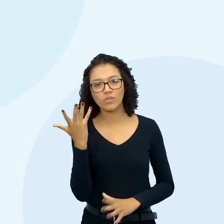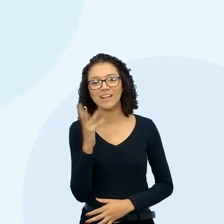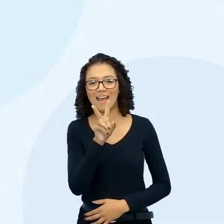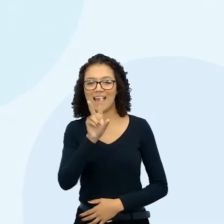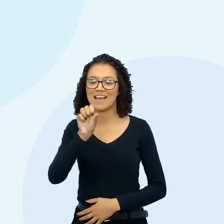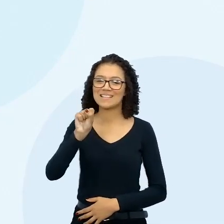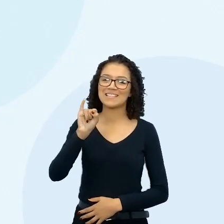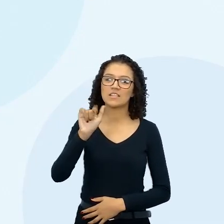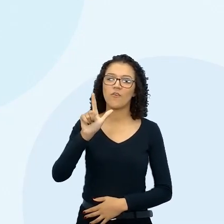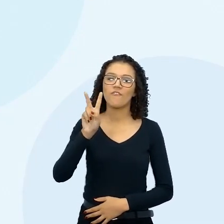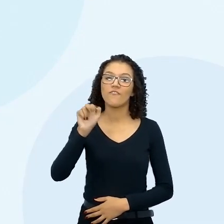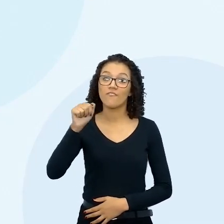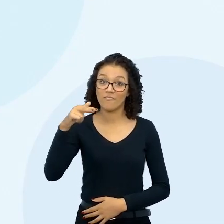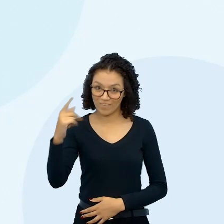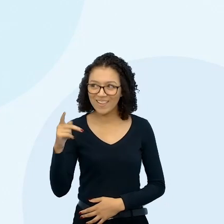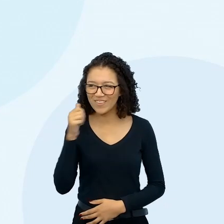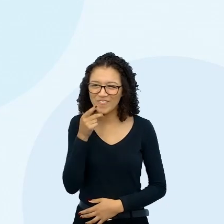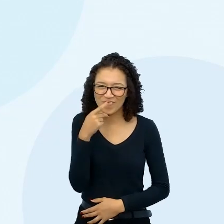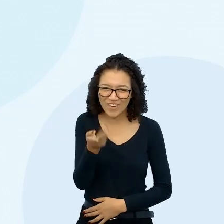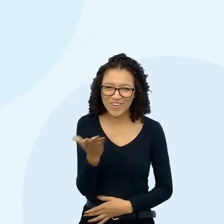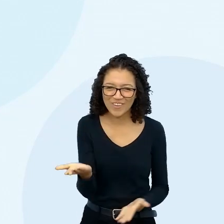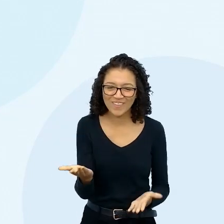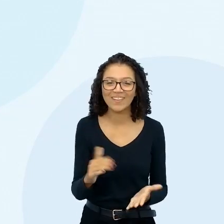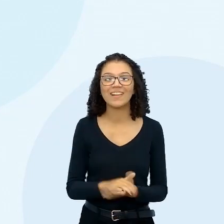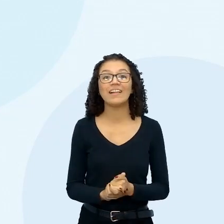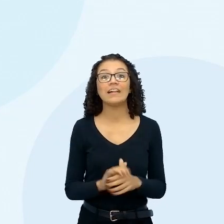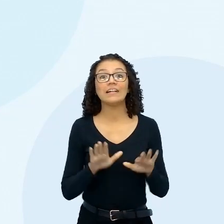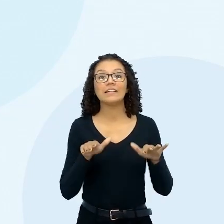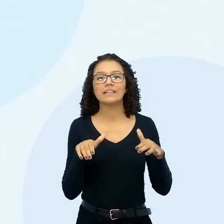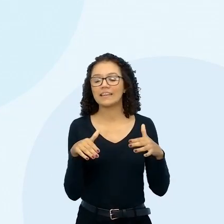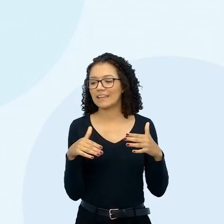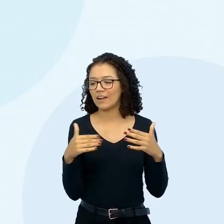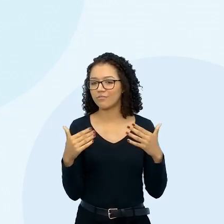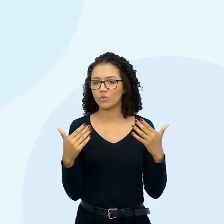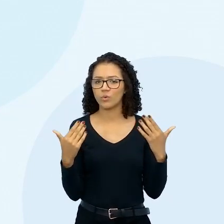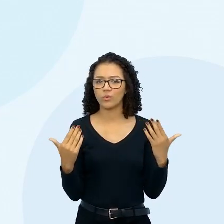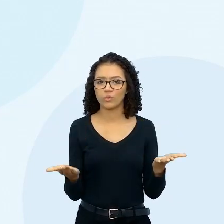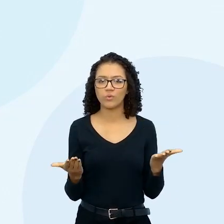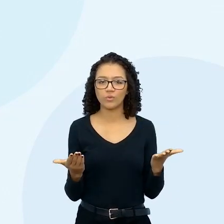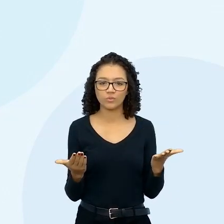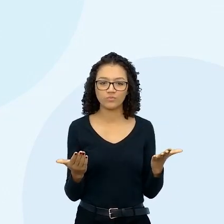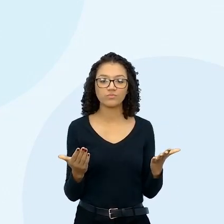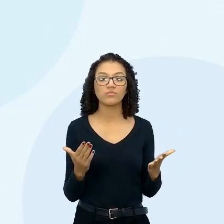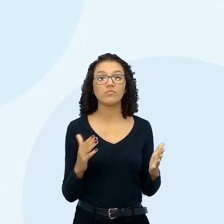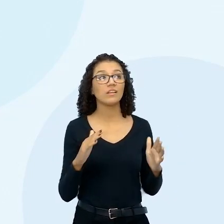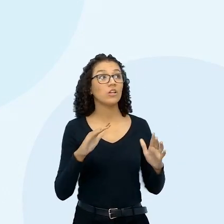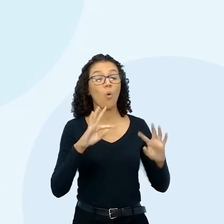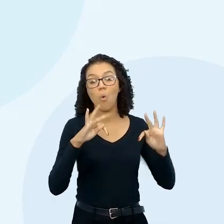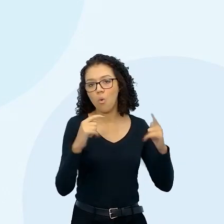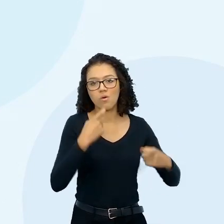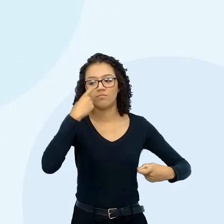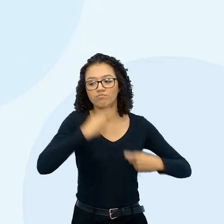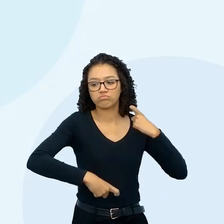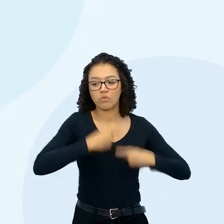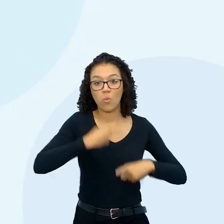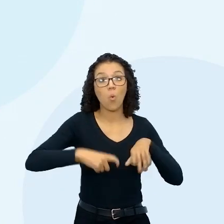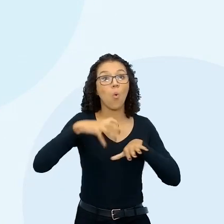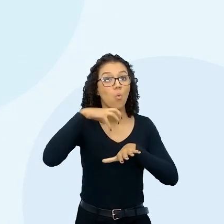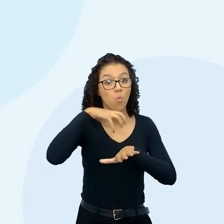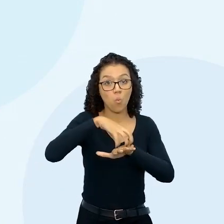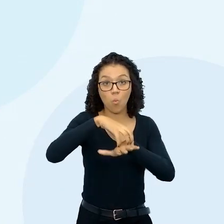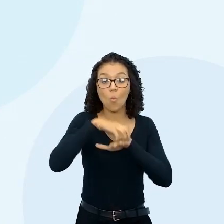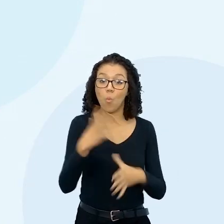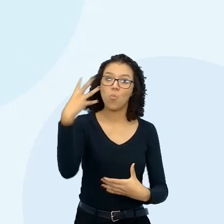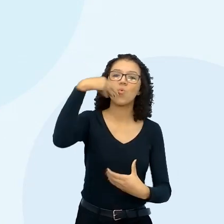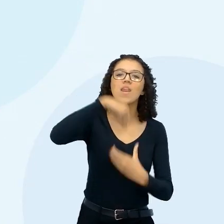Silvana. A negligência, o abandono e o tráfico de seres humanos para fins de exploração sexual ou do seu trabalho,